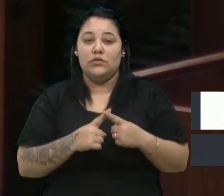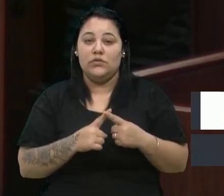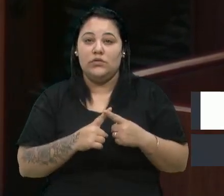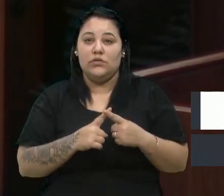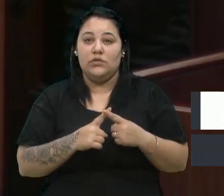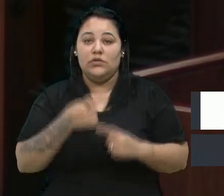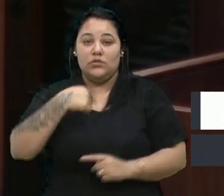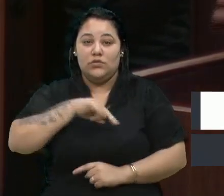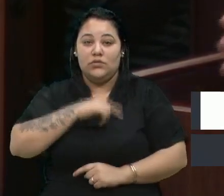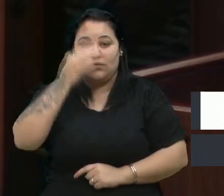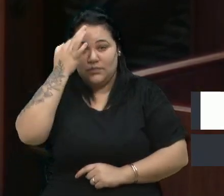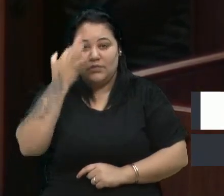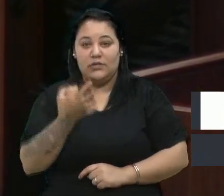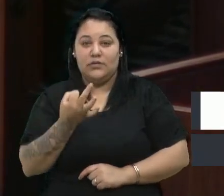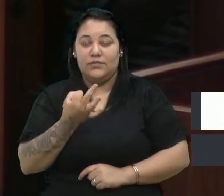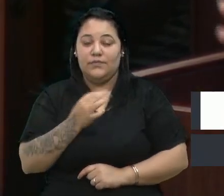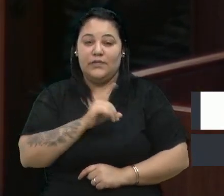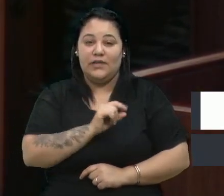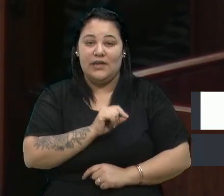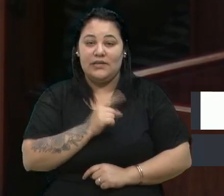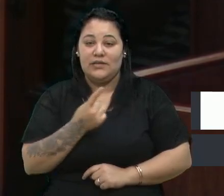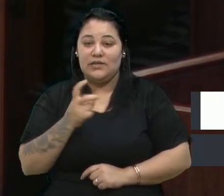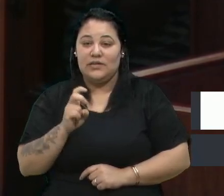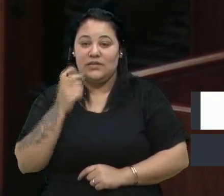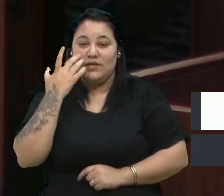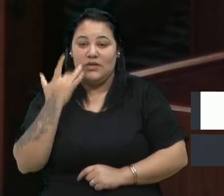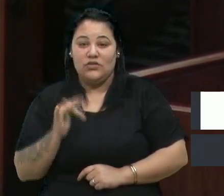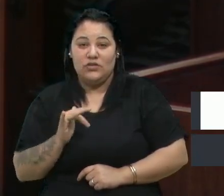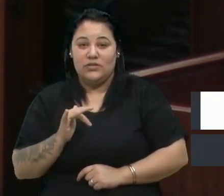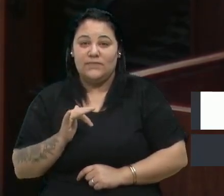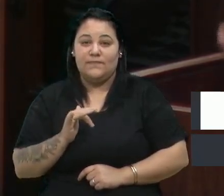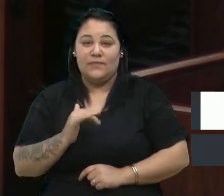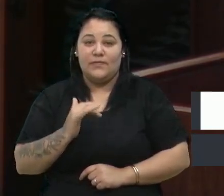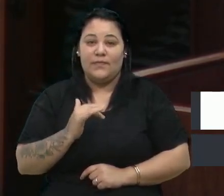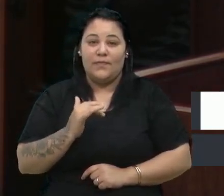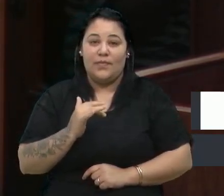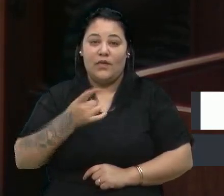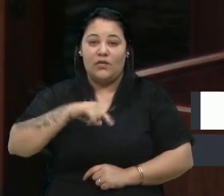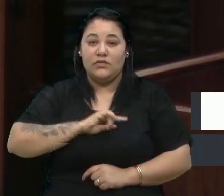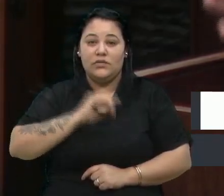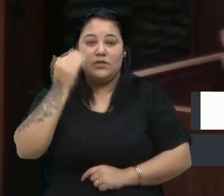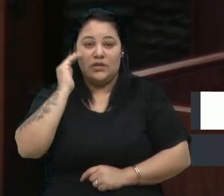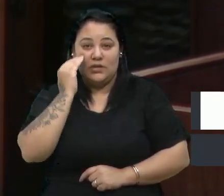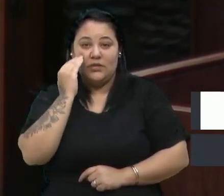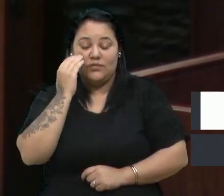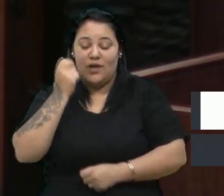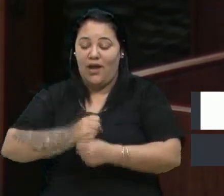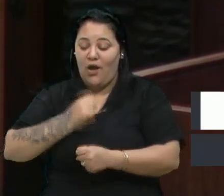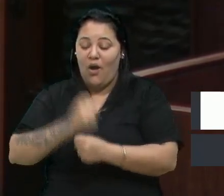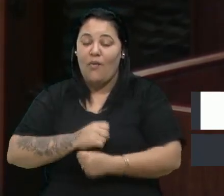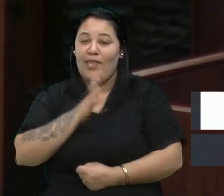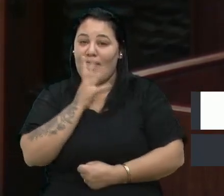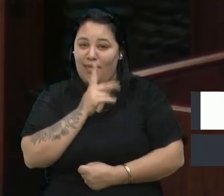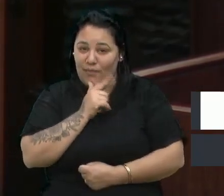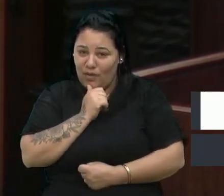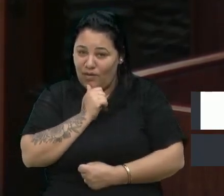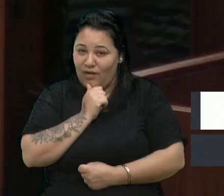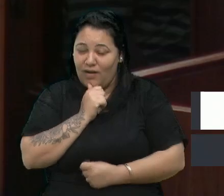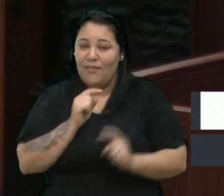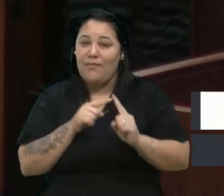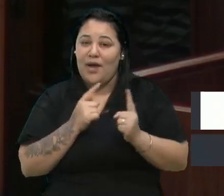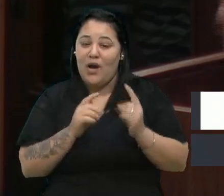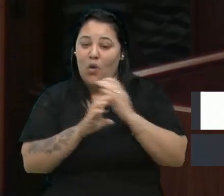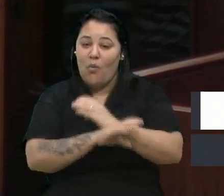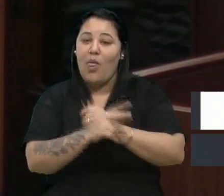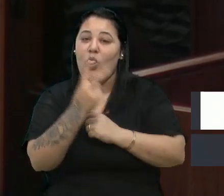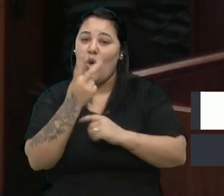gente entende, 10, 15 dias, a gente entende que uma obra ela é demorada, é complicado. Agora, vai completar